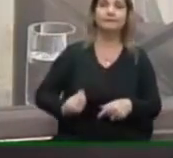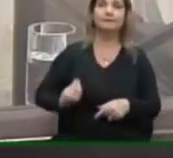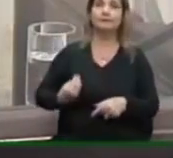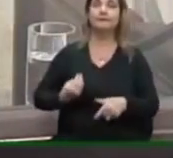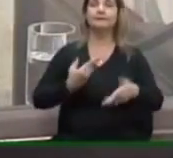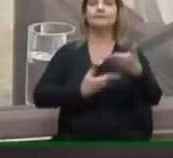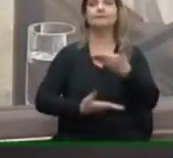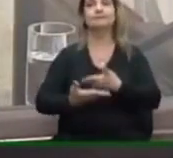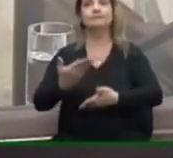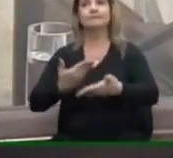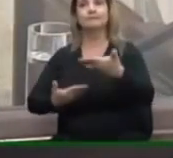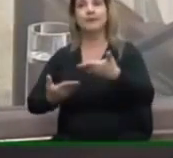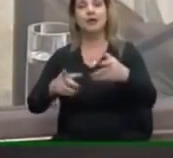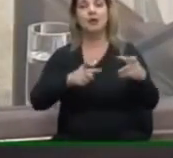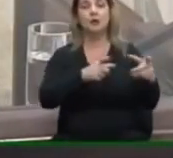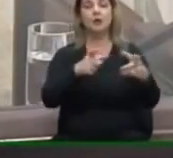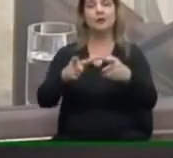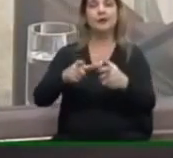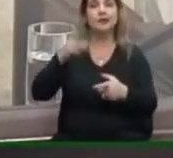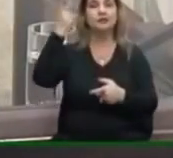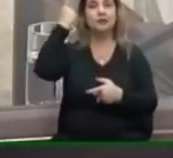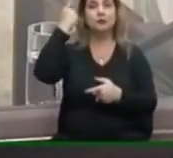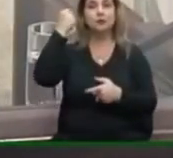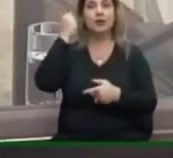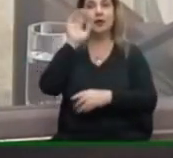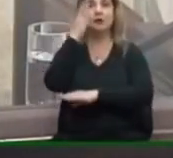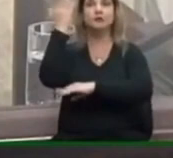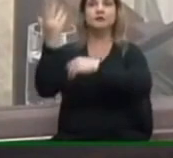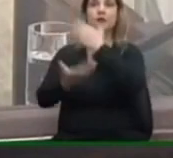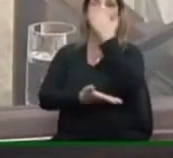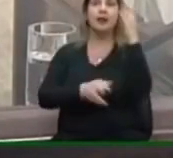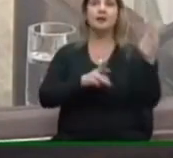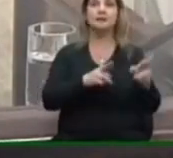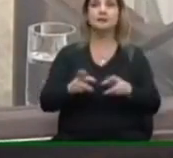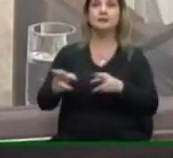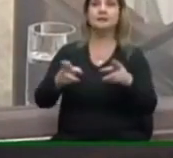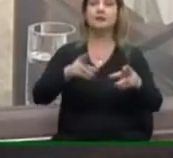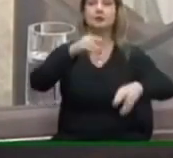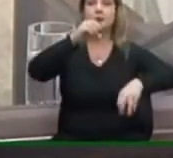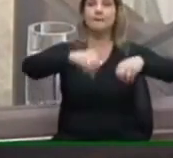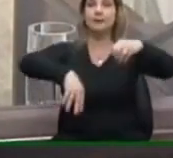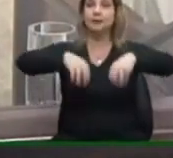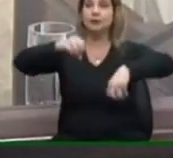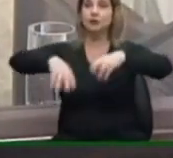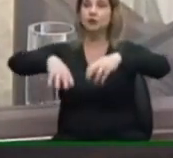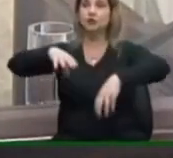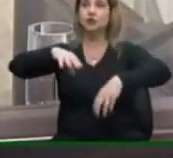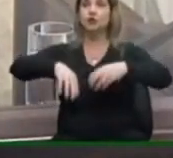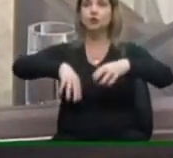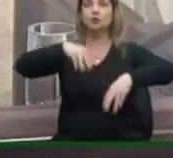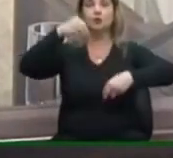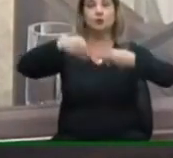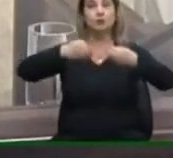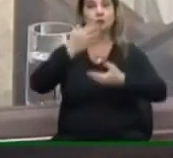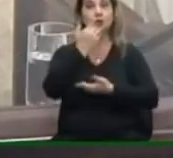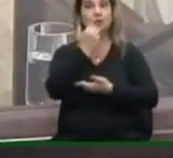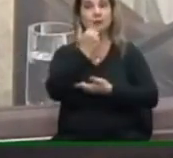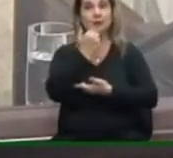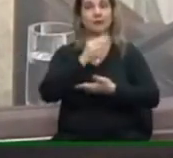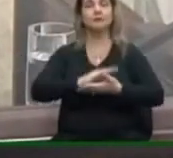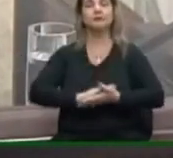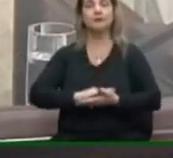com o ambiente natural com os rios com as florestas plantio e consumo de alimentos saudáveis